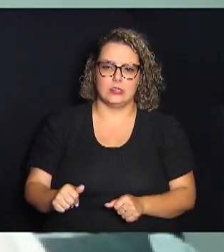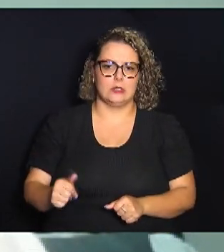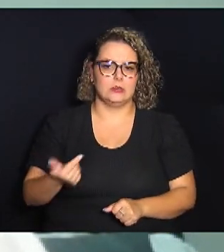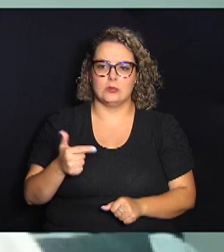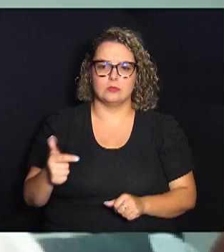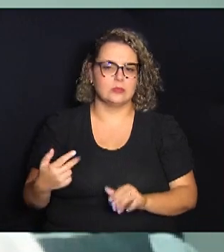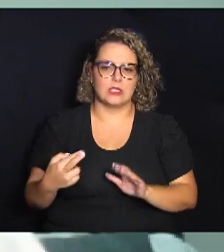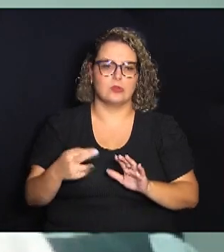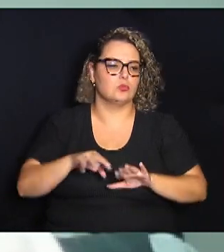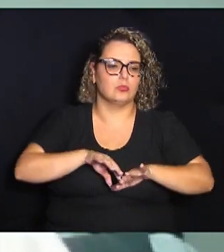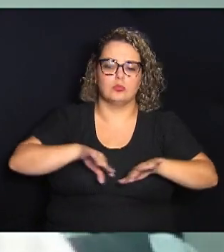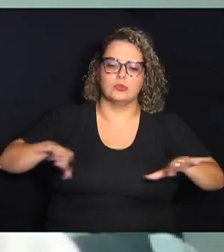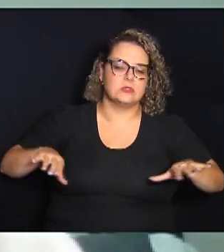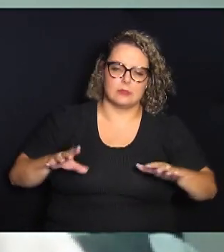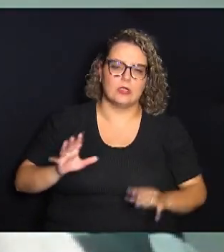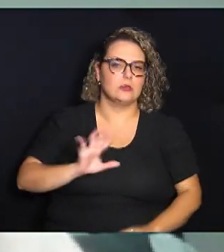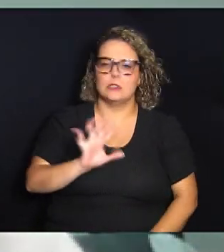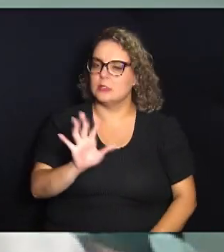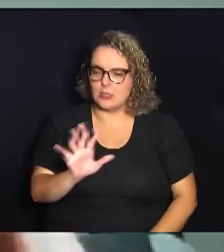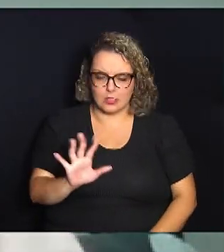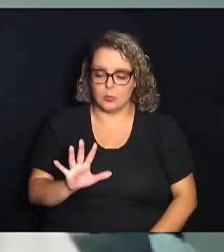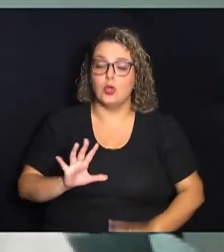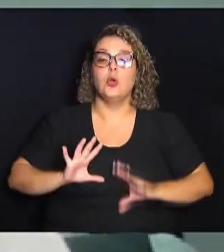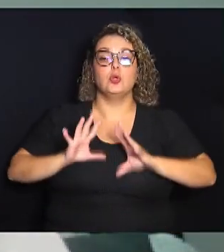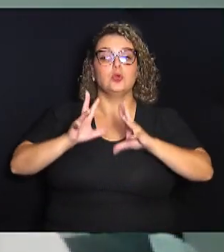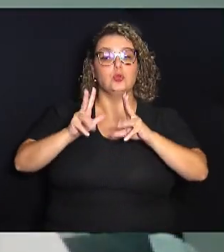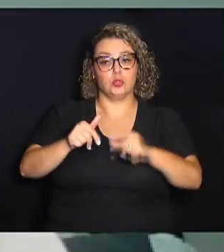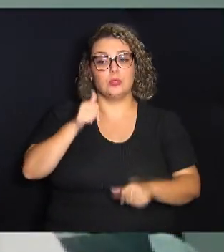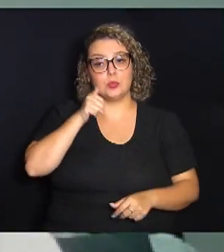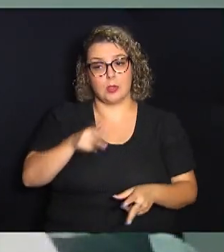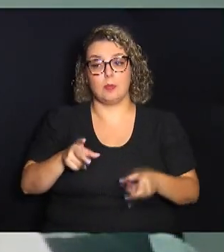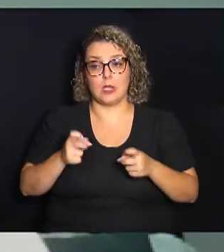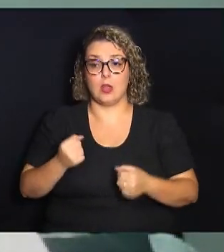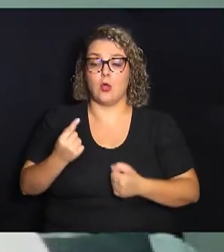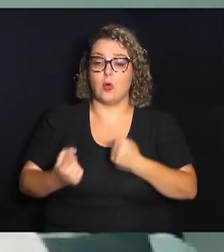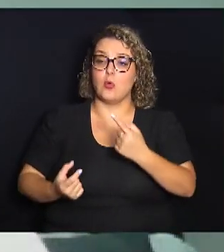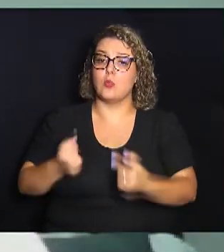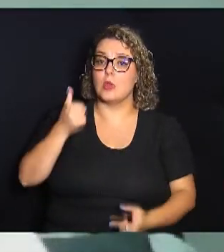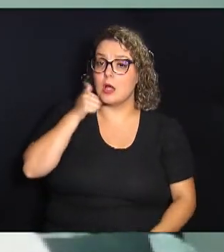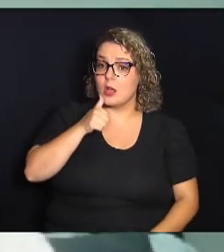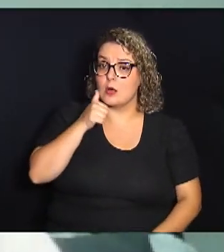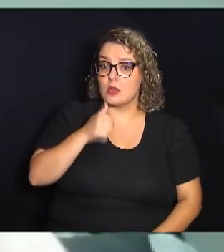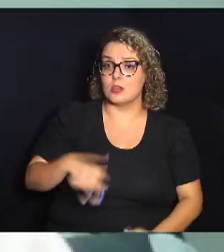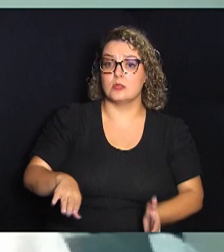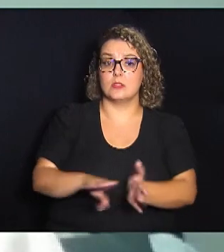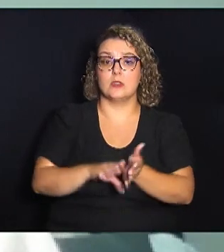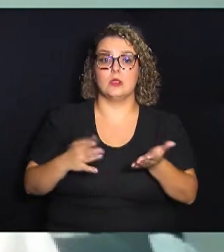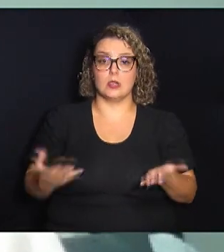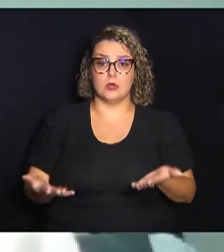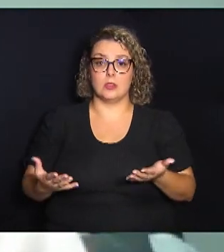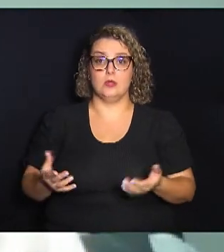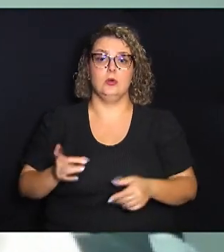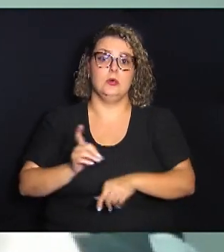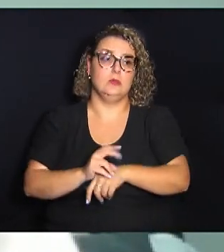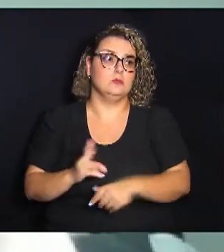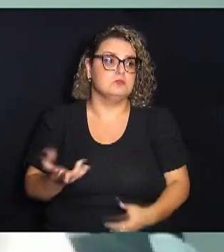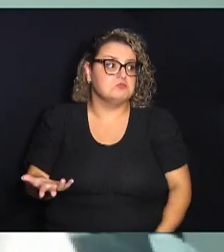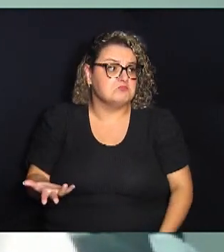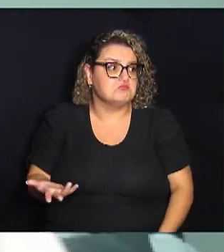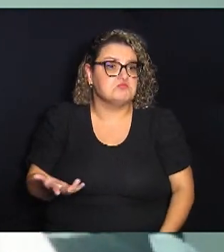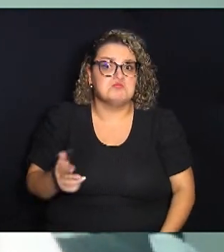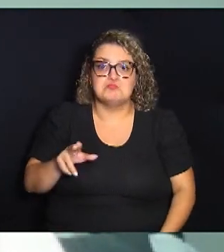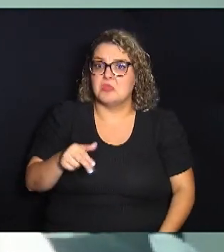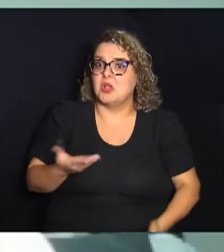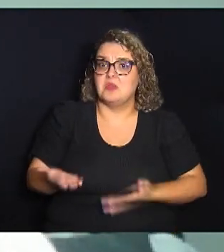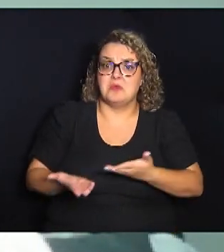exceção. Isso é importante que as mulheres percebam. Porque algumas mulheres, elas chegam até a gente e falam assim: doutor, eu nunca tratei